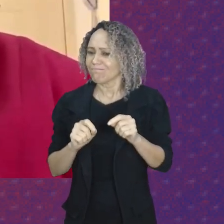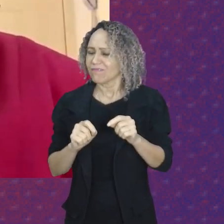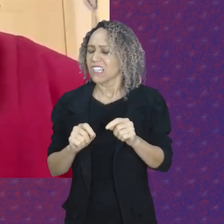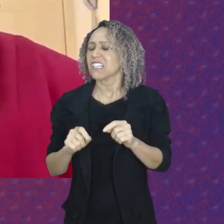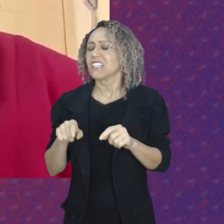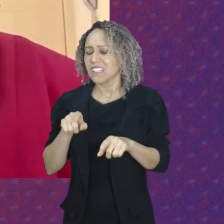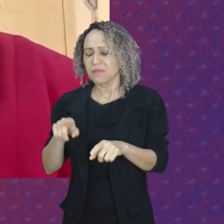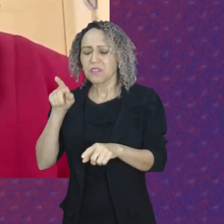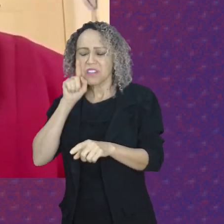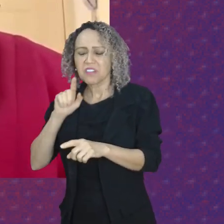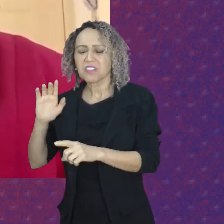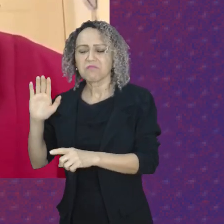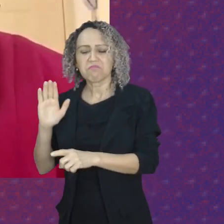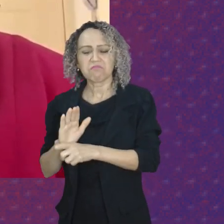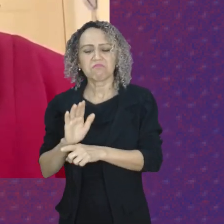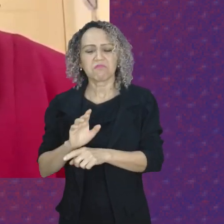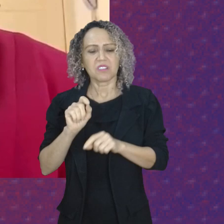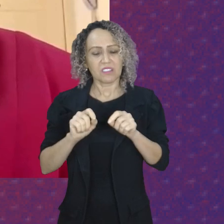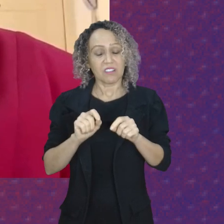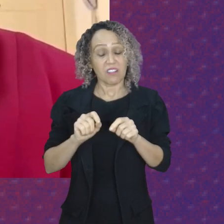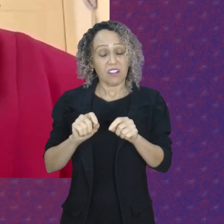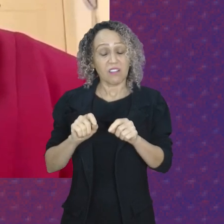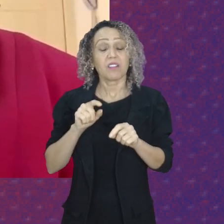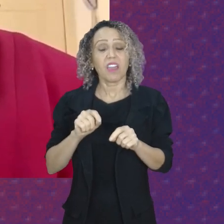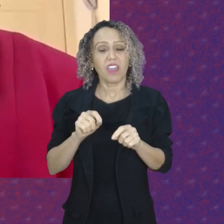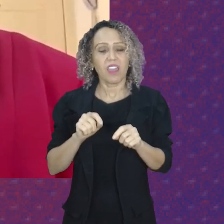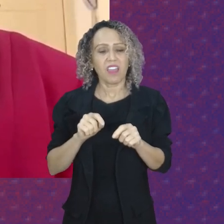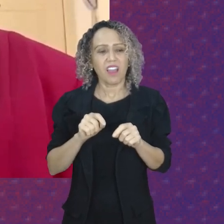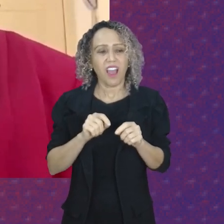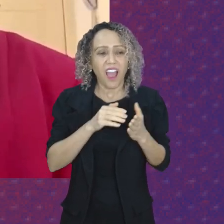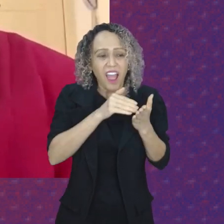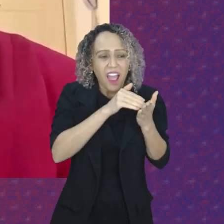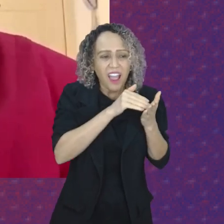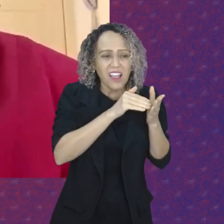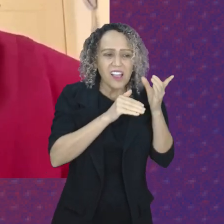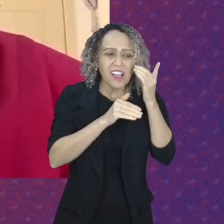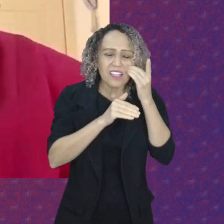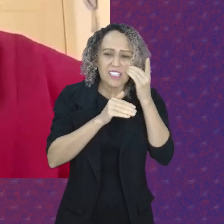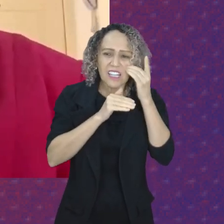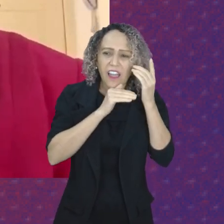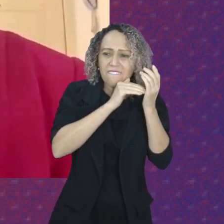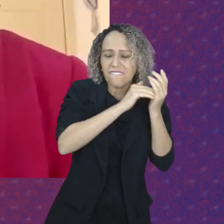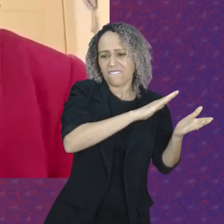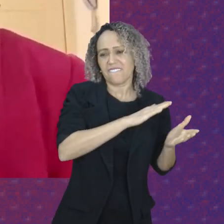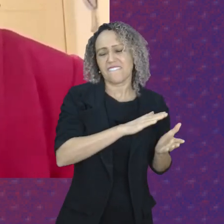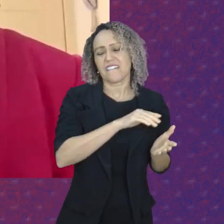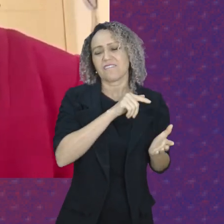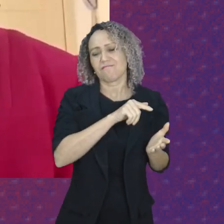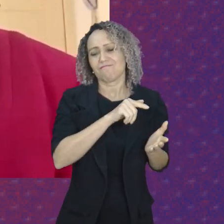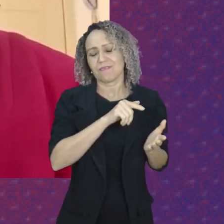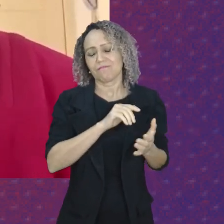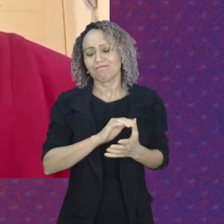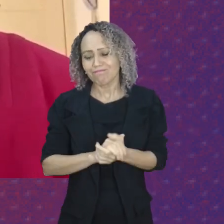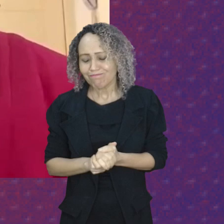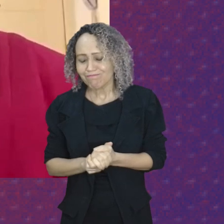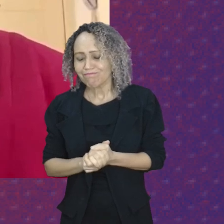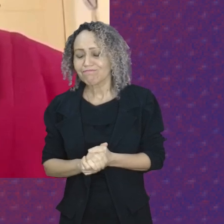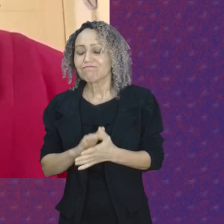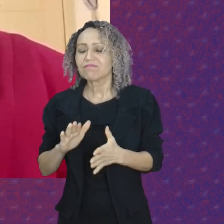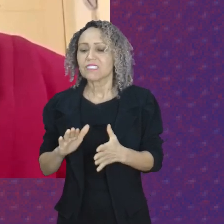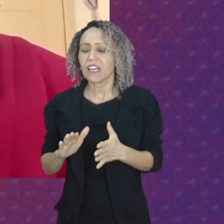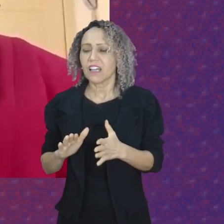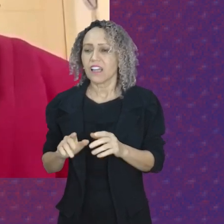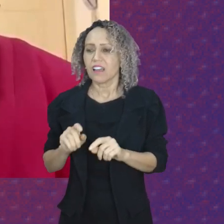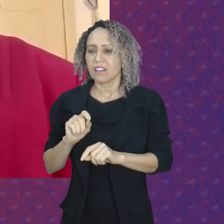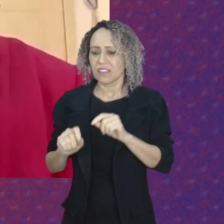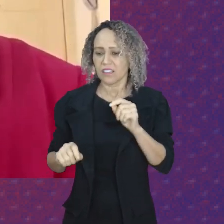da presidência da República, ela restringiu os direitos, a